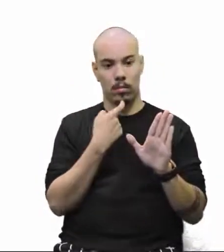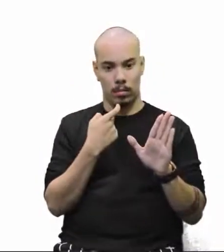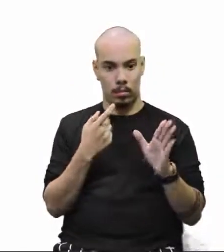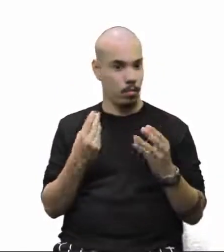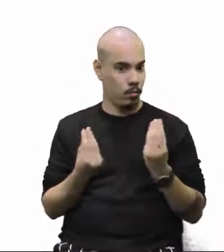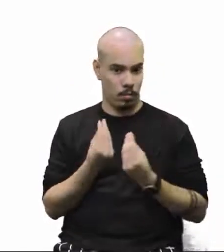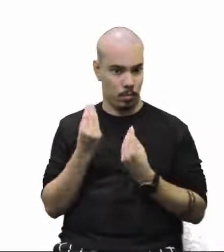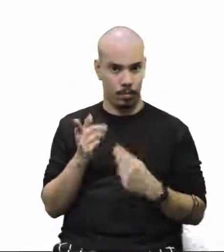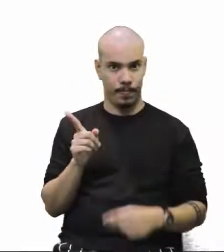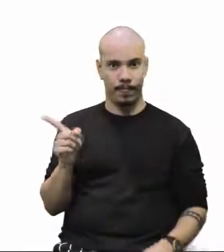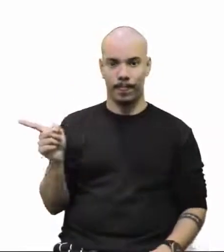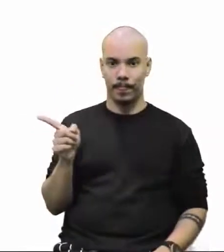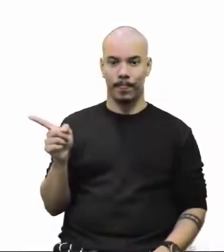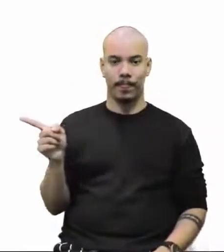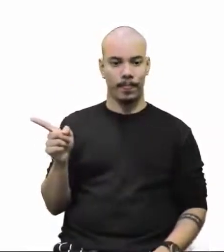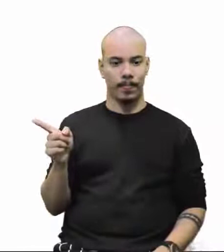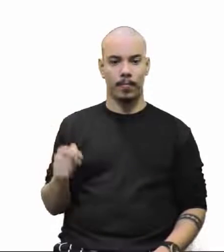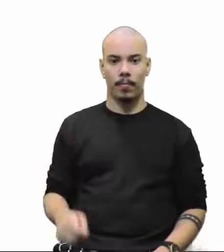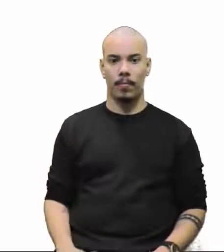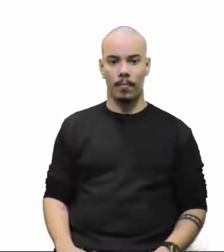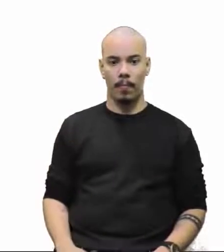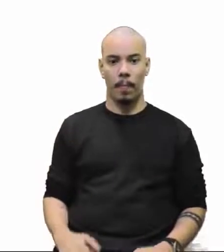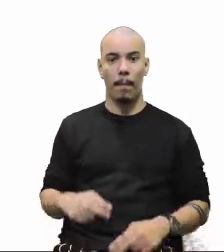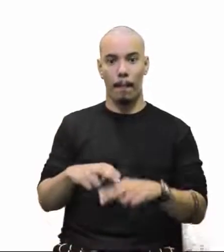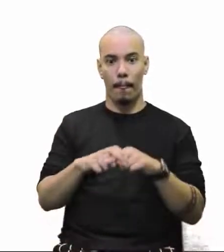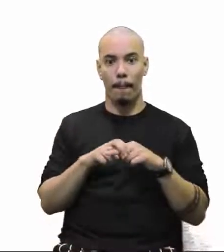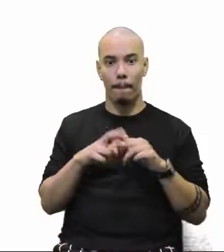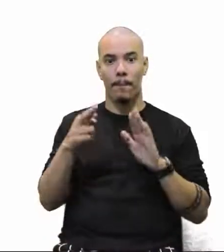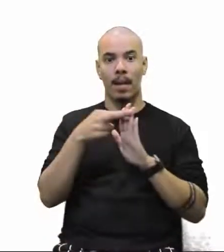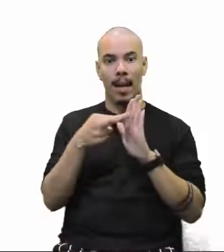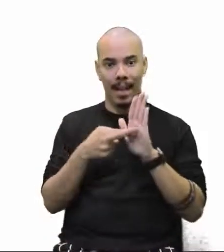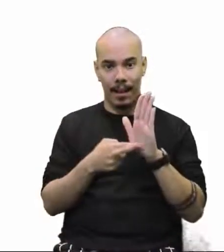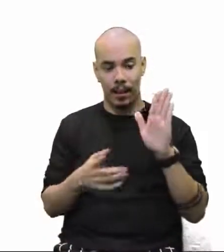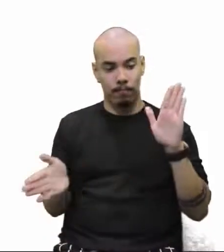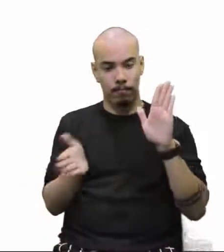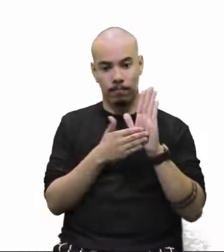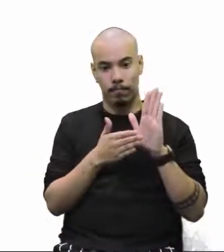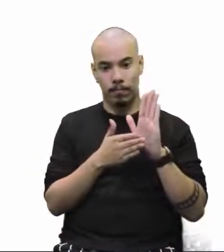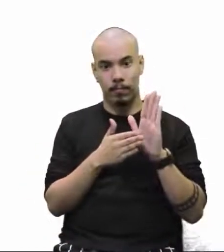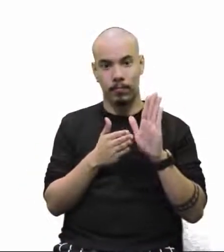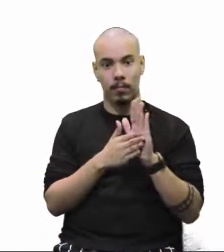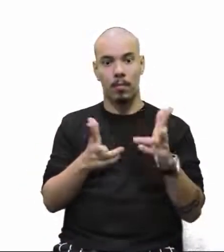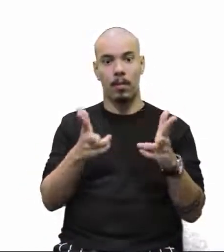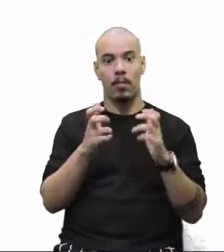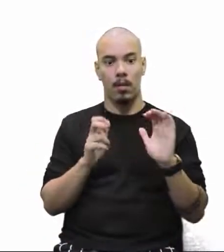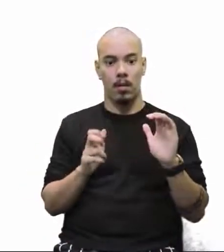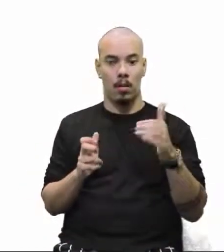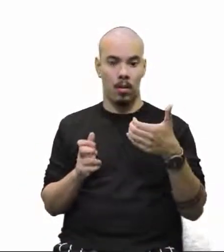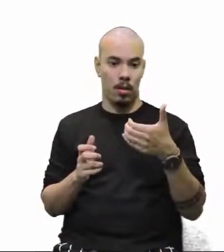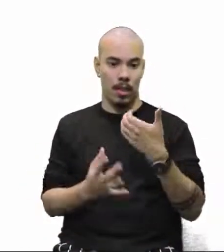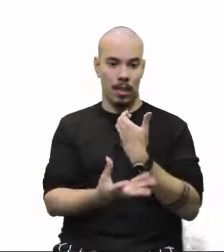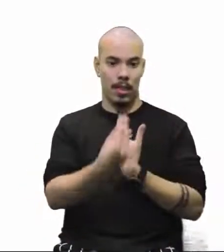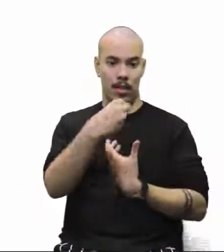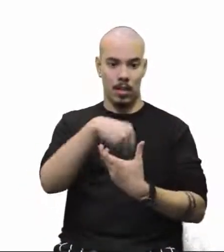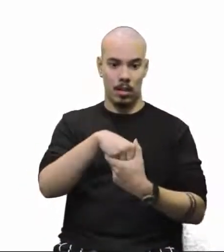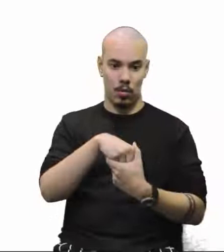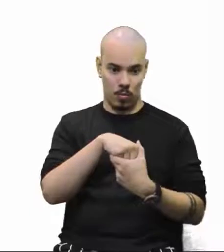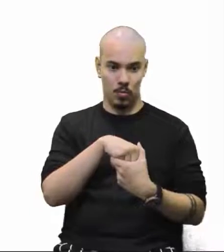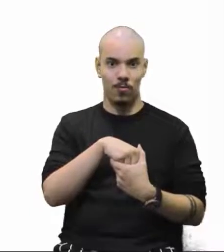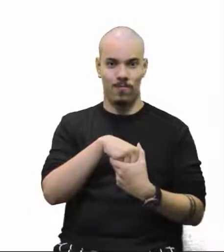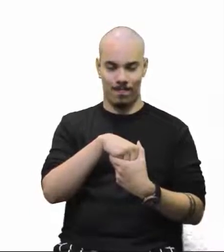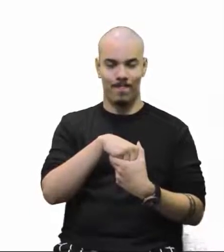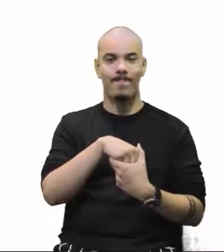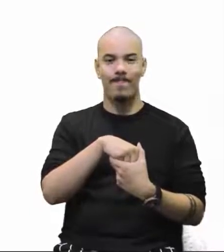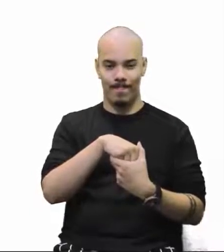essa corrente elétrica aqui. Então, você, fazendo a regra da mão direita, você vai ver que é para dentro. Ele vai estar circulando aqui, né?